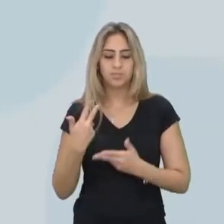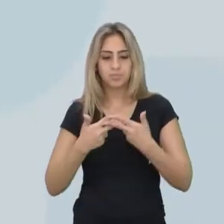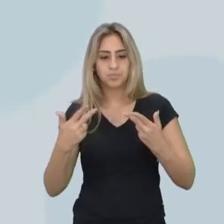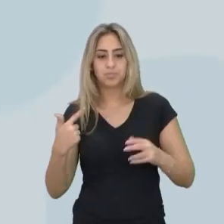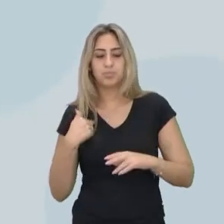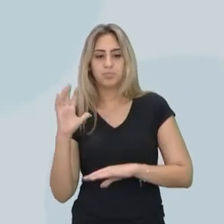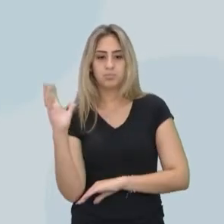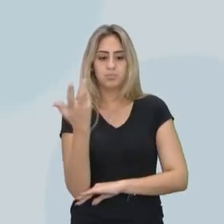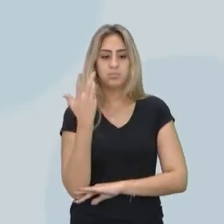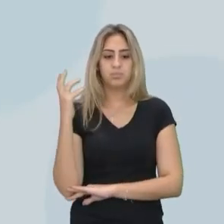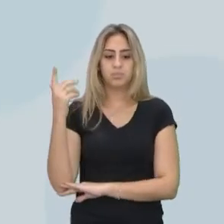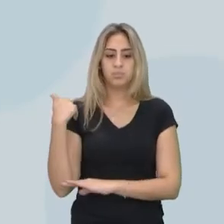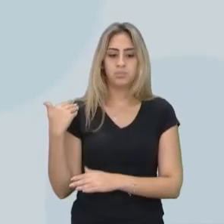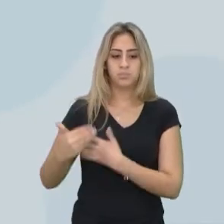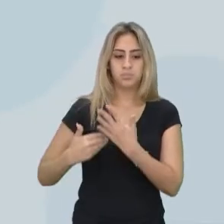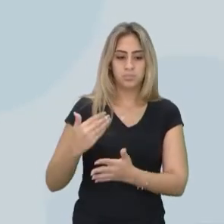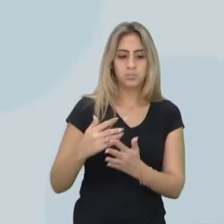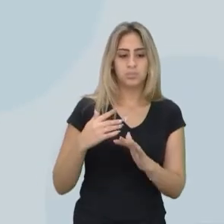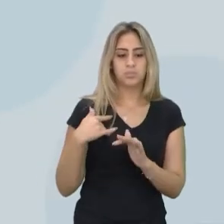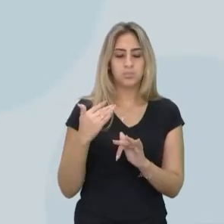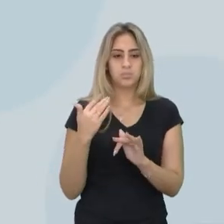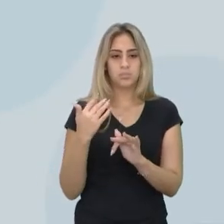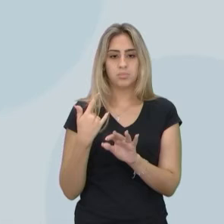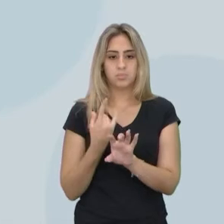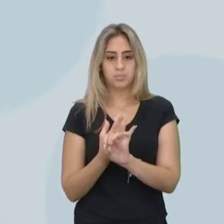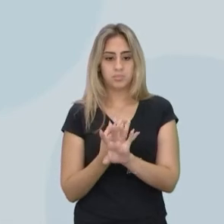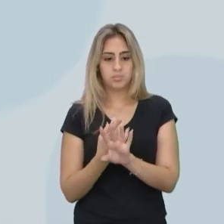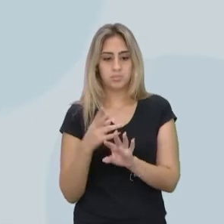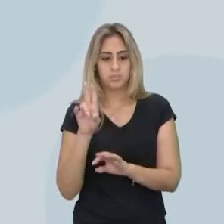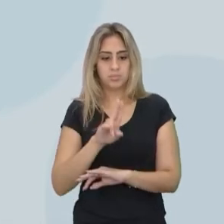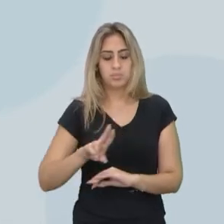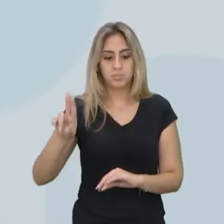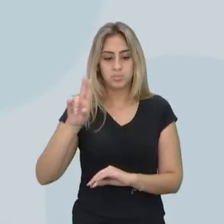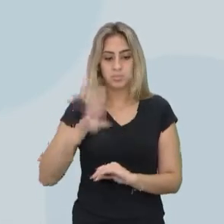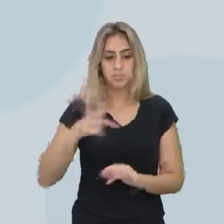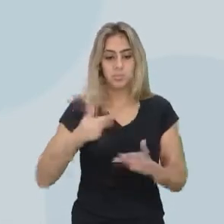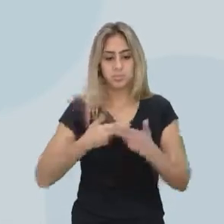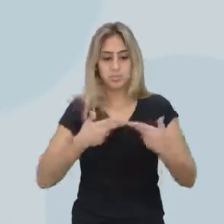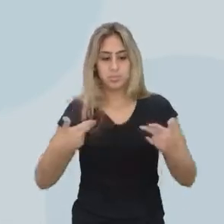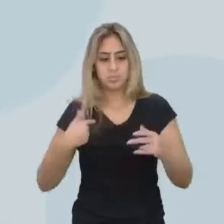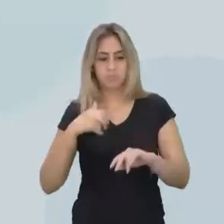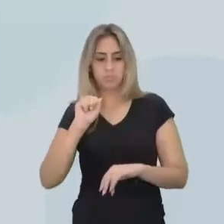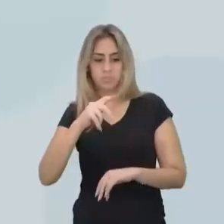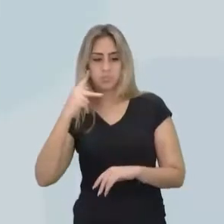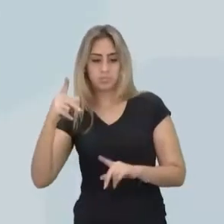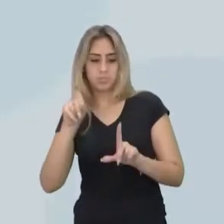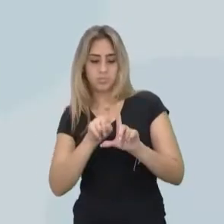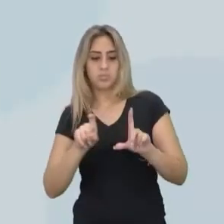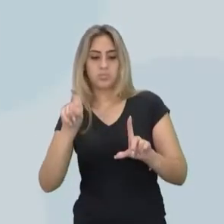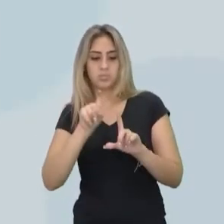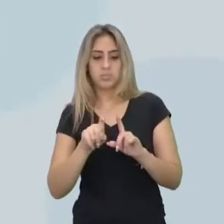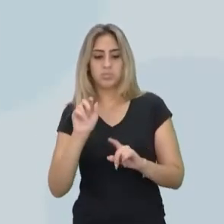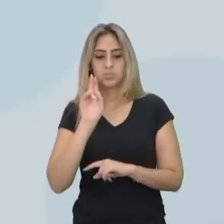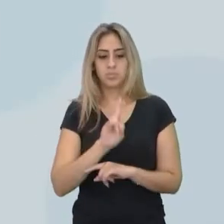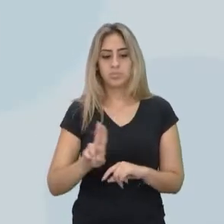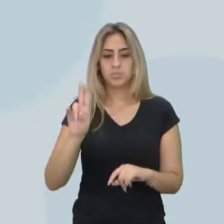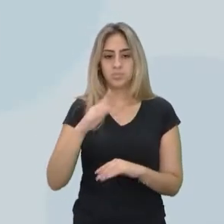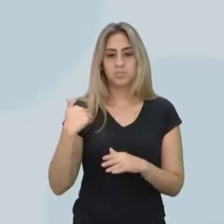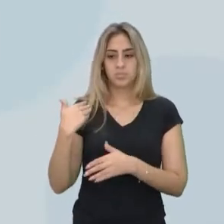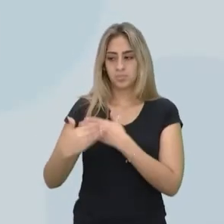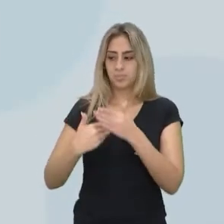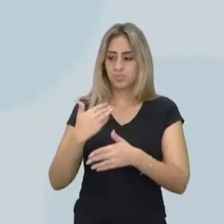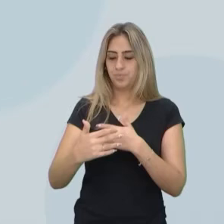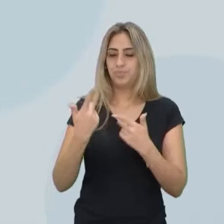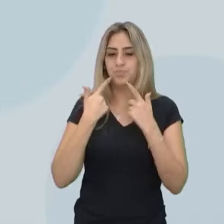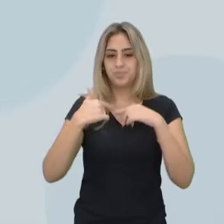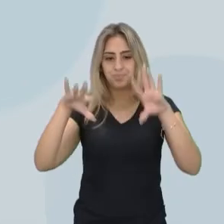natureza e ou processos tecnológicos, com ou sem o uso de dispositivos e aplicativos digitais, utilizando